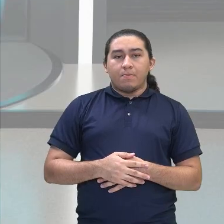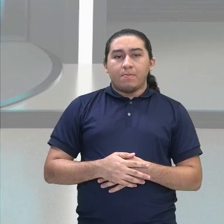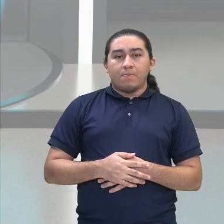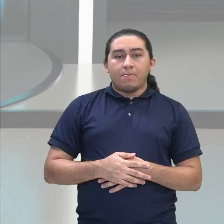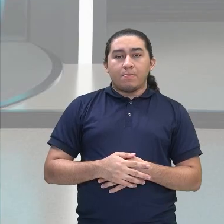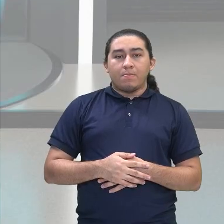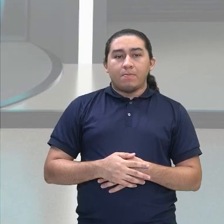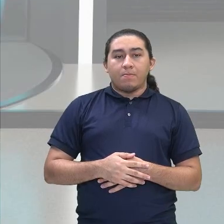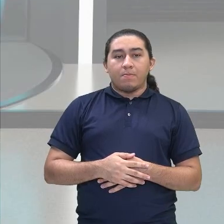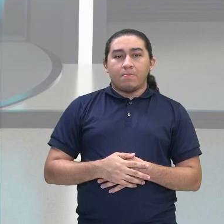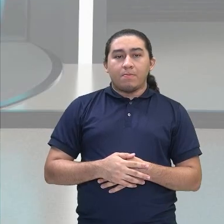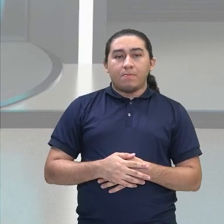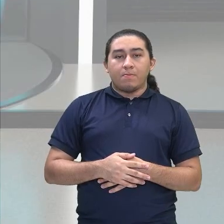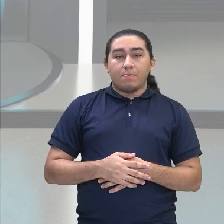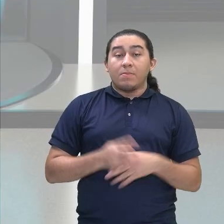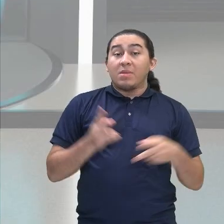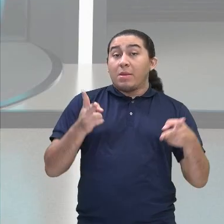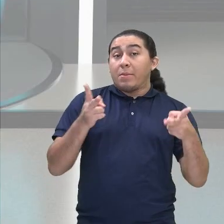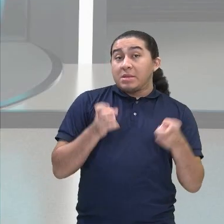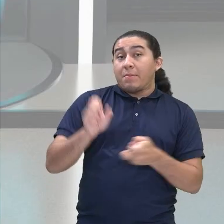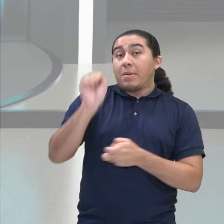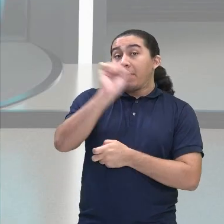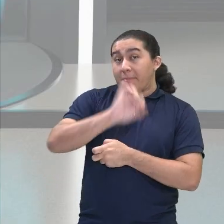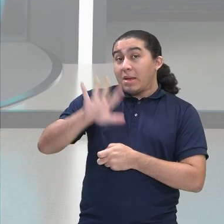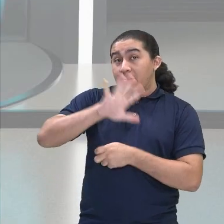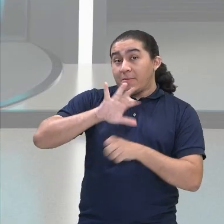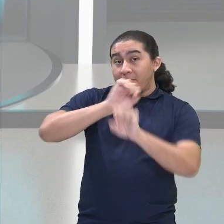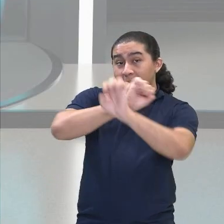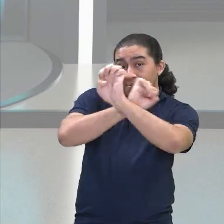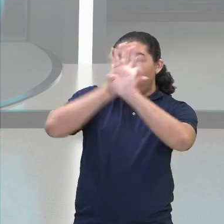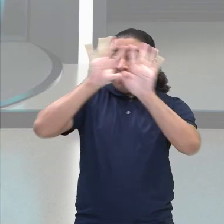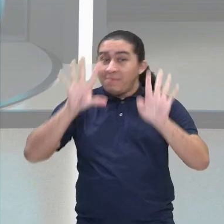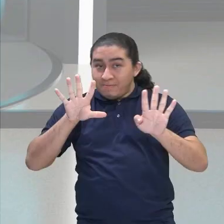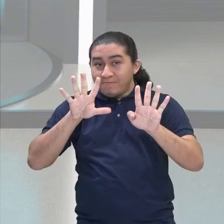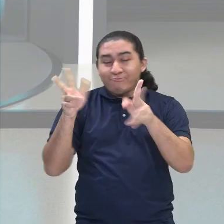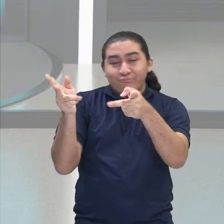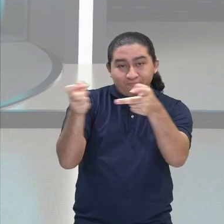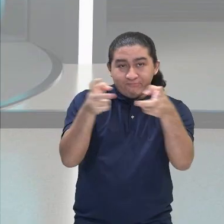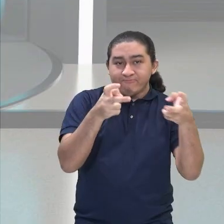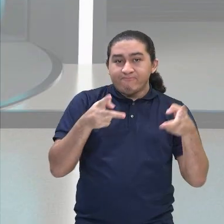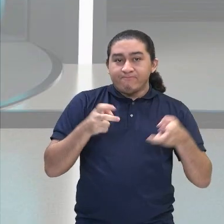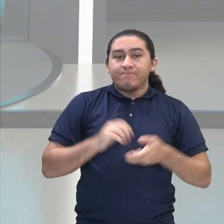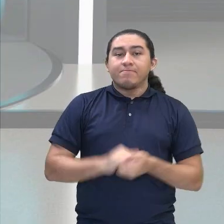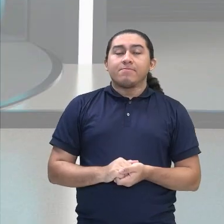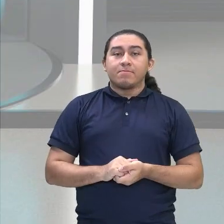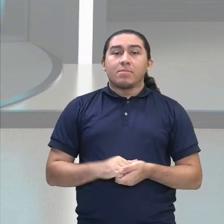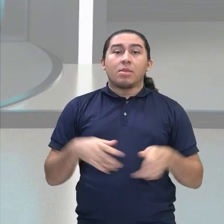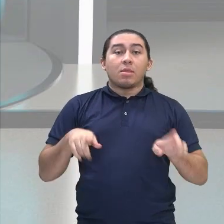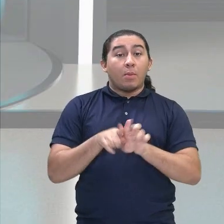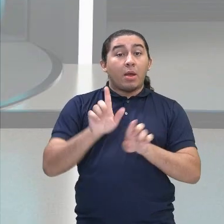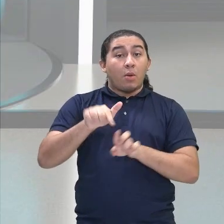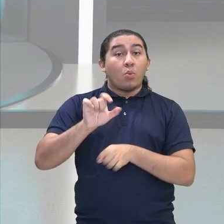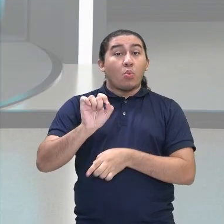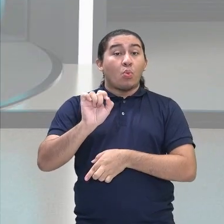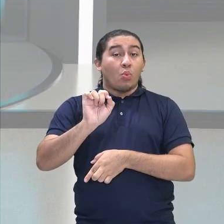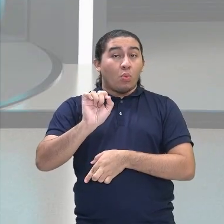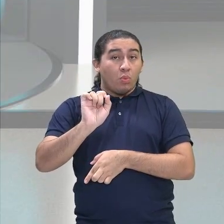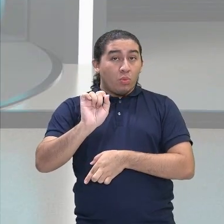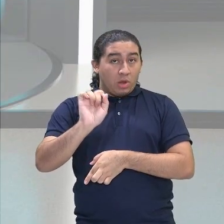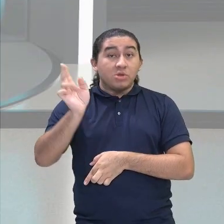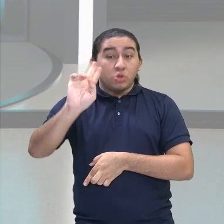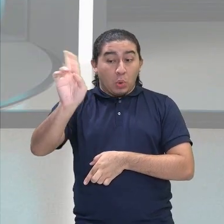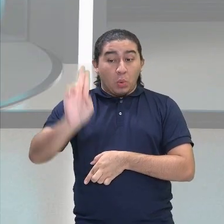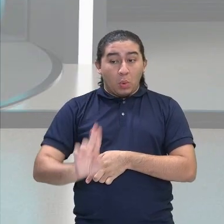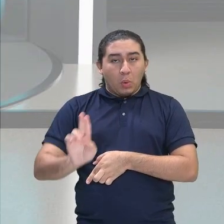Percebe que nessa imagem fica mais claro da gente enxergar essas linhas. Chamamos aqui esses planos dessa forma para